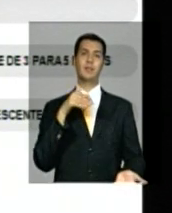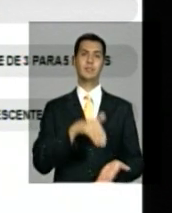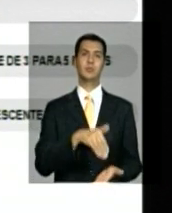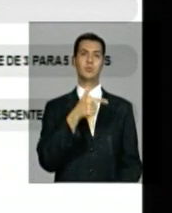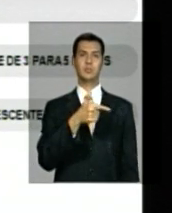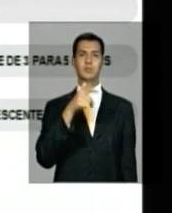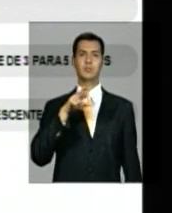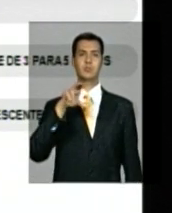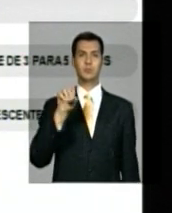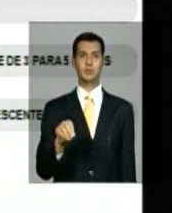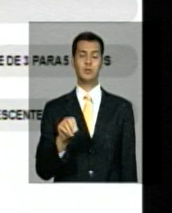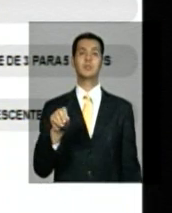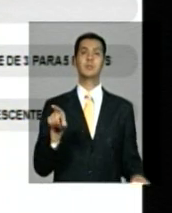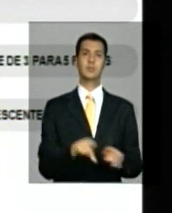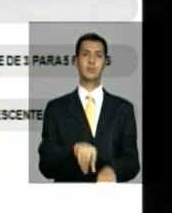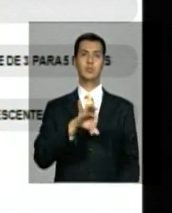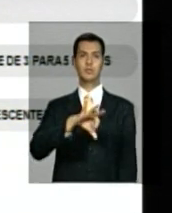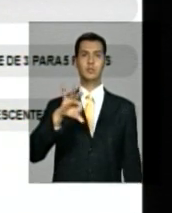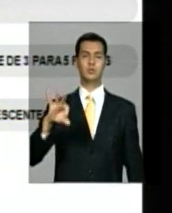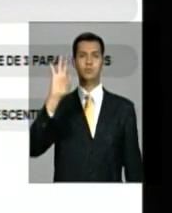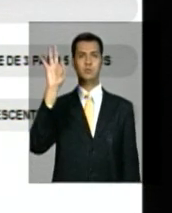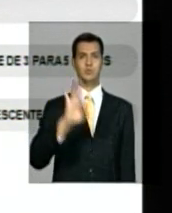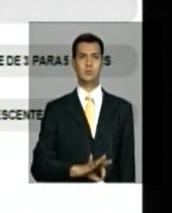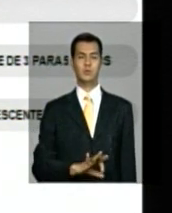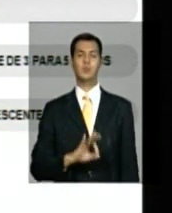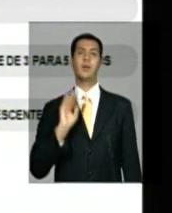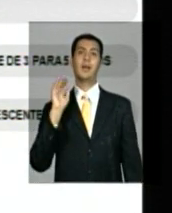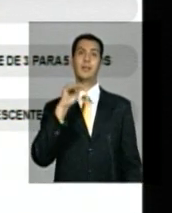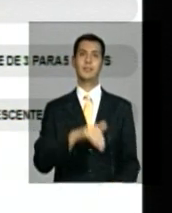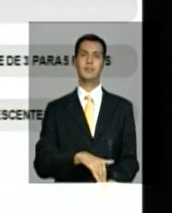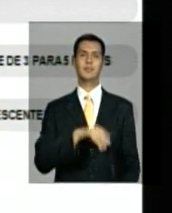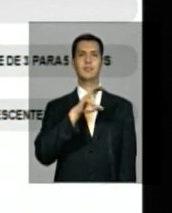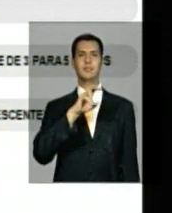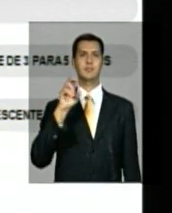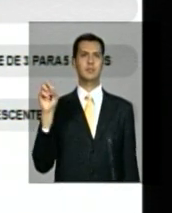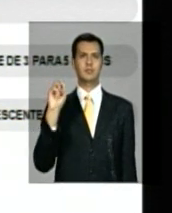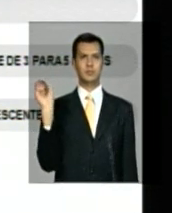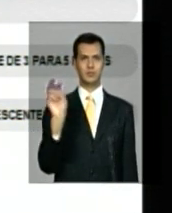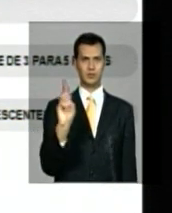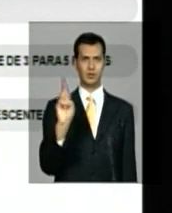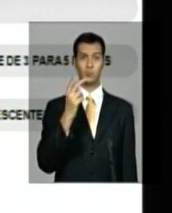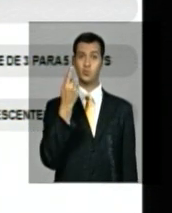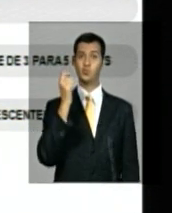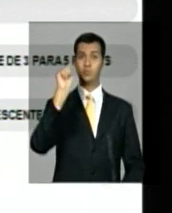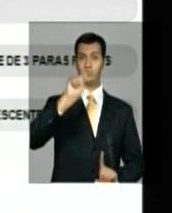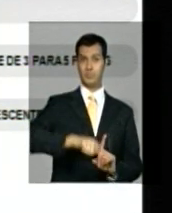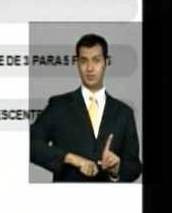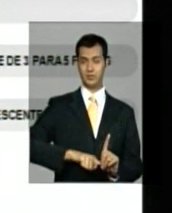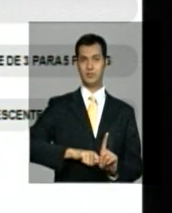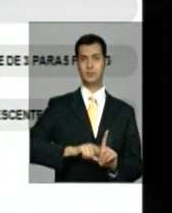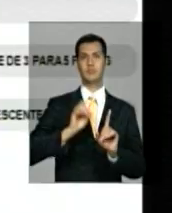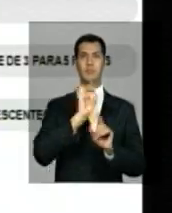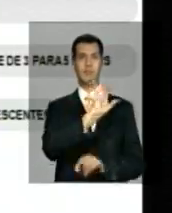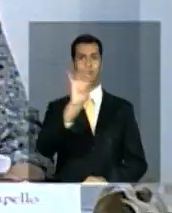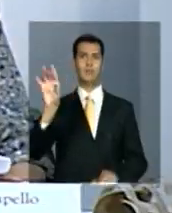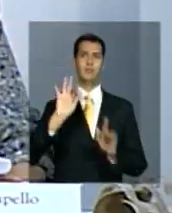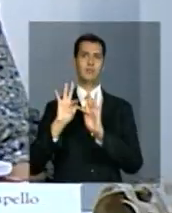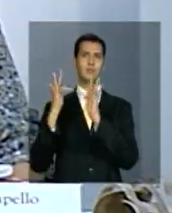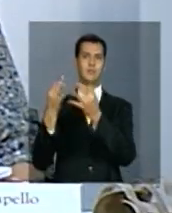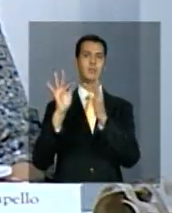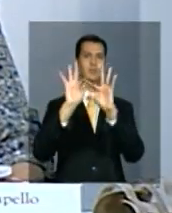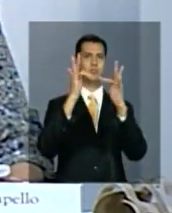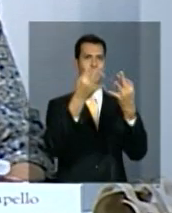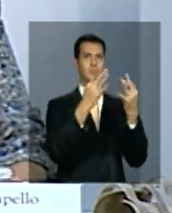e 99% dos benefícios até R 500 mensais por família então